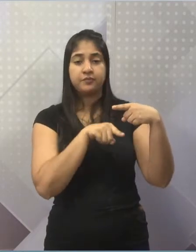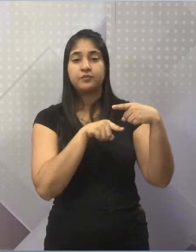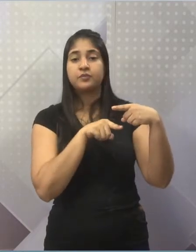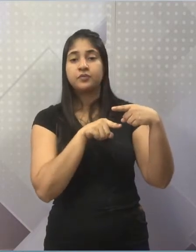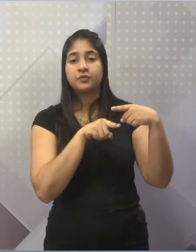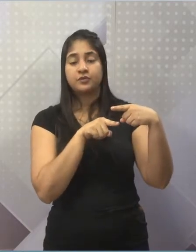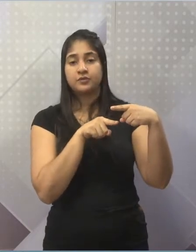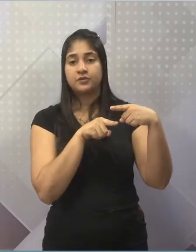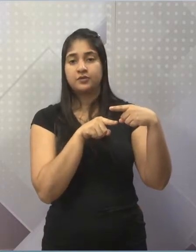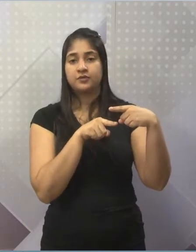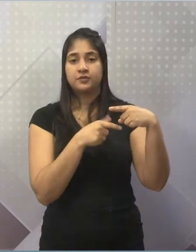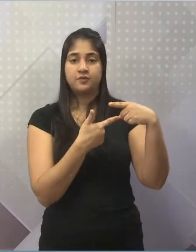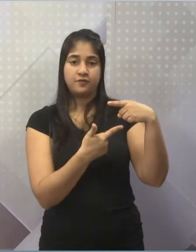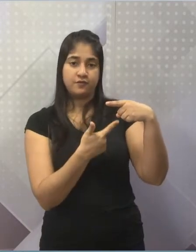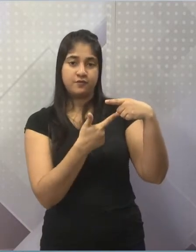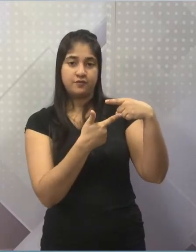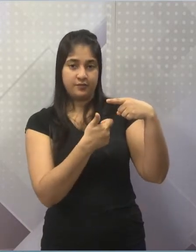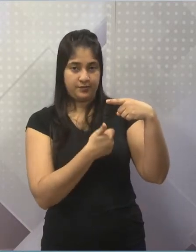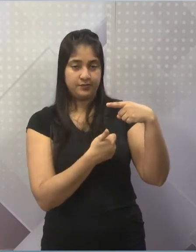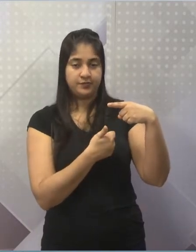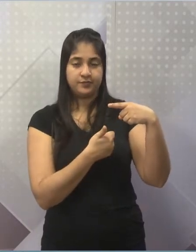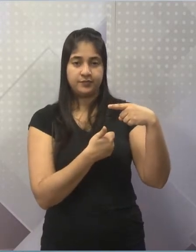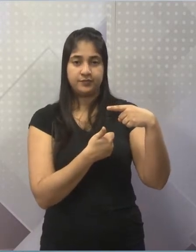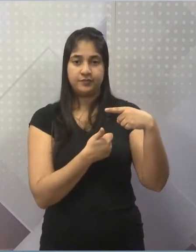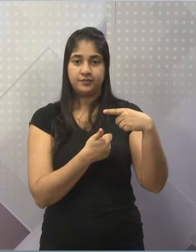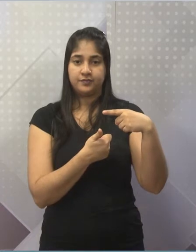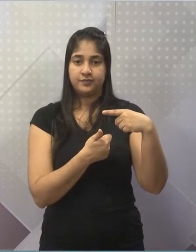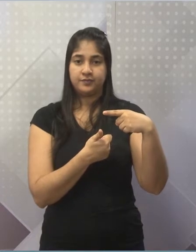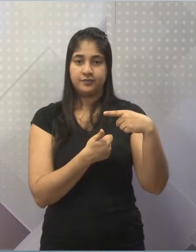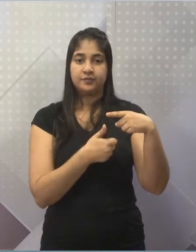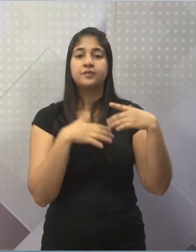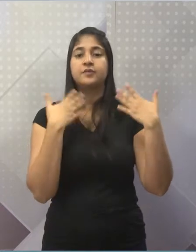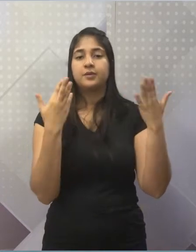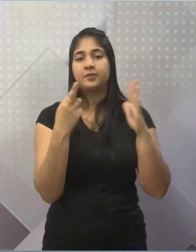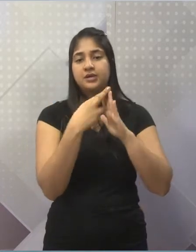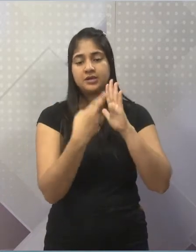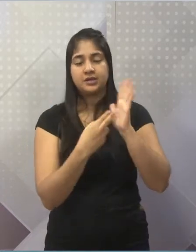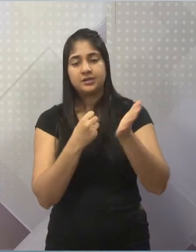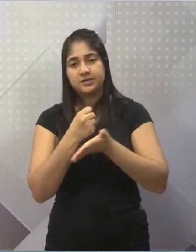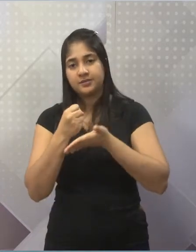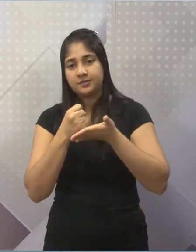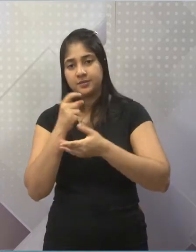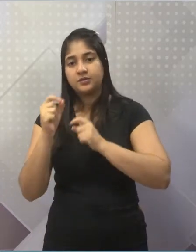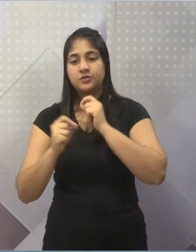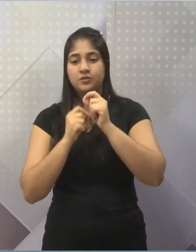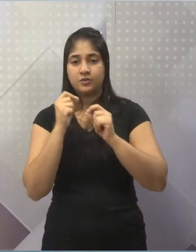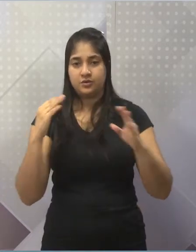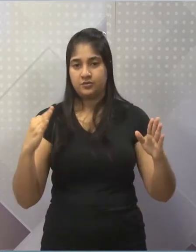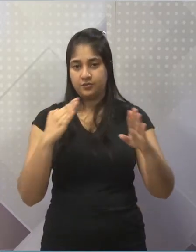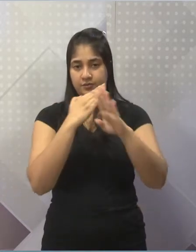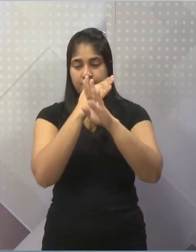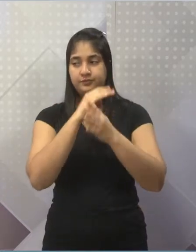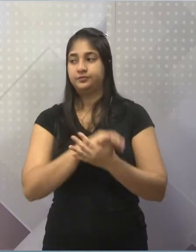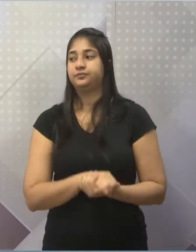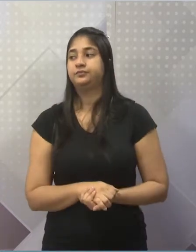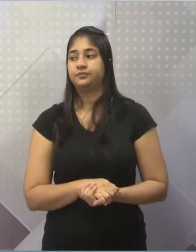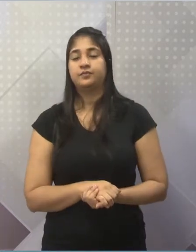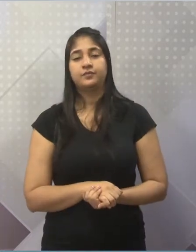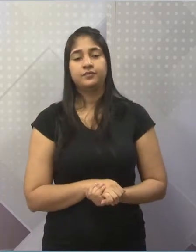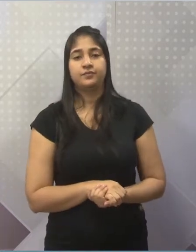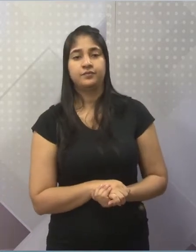sobre 21. Por propriedade fundamental, a gente faz.